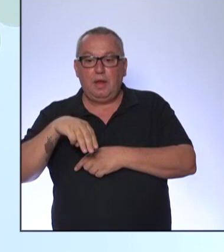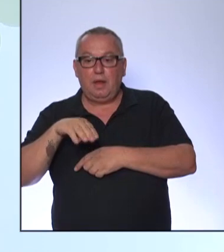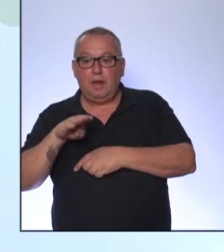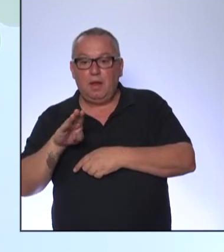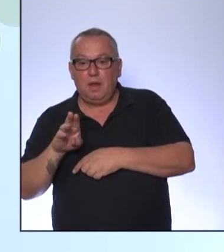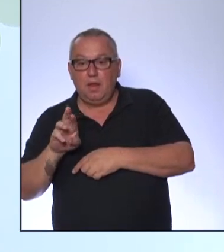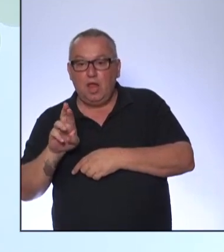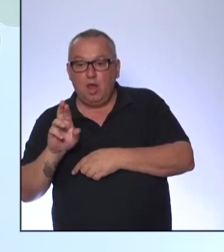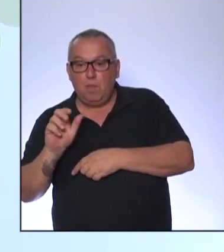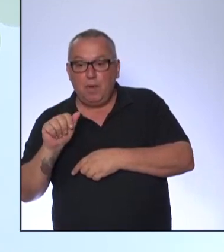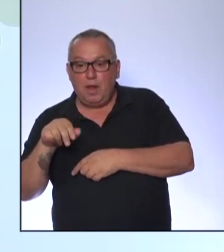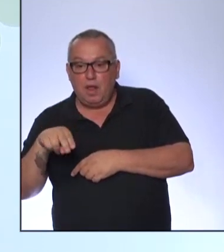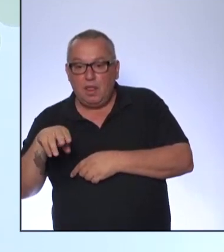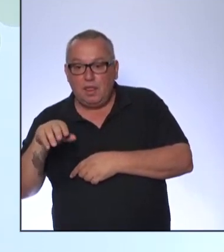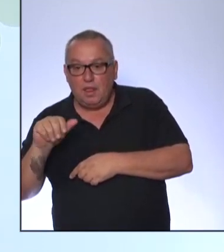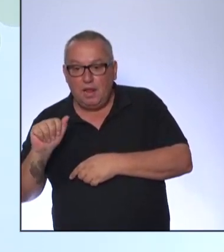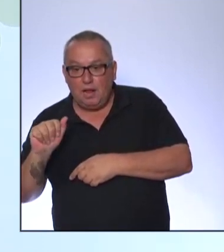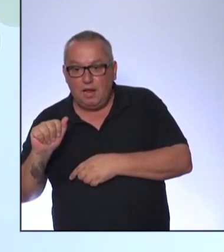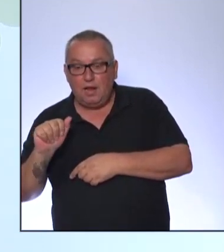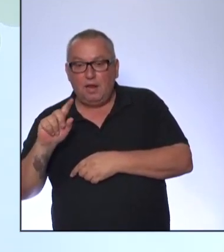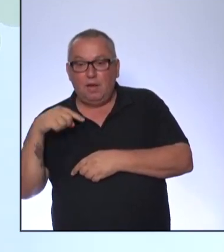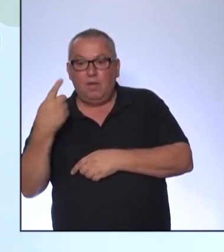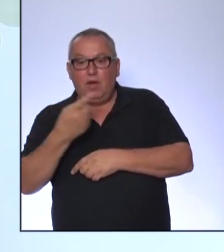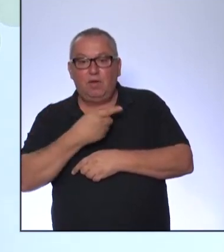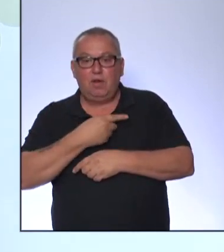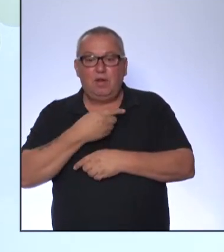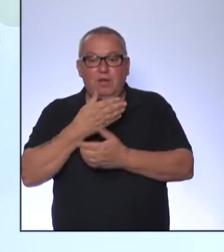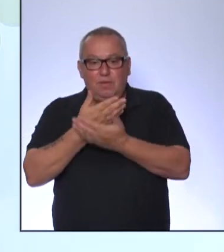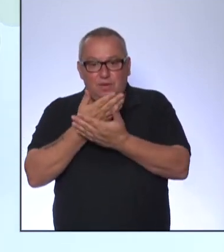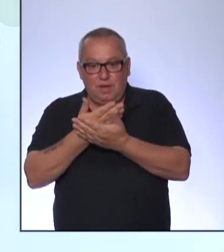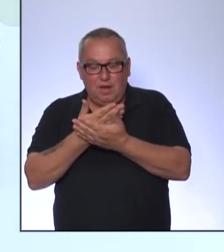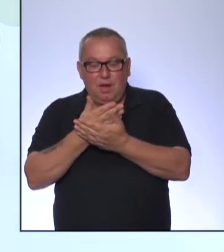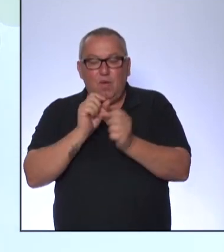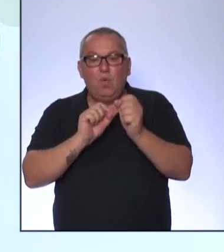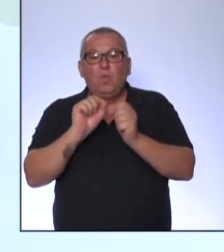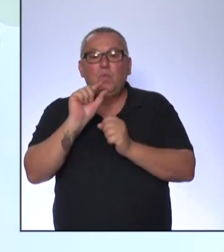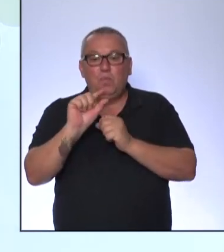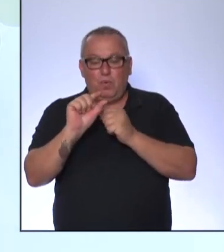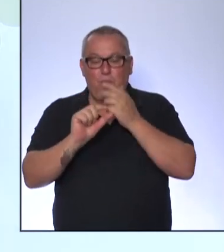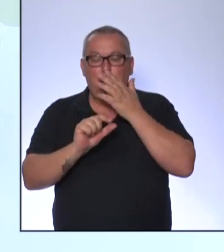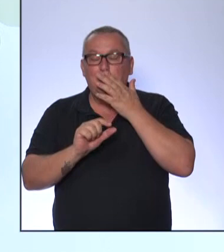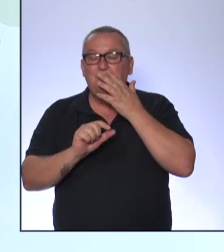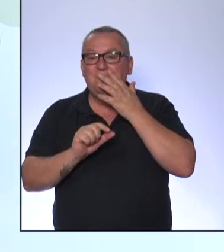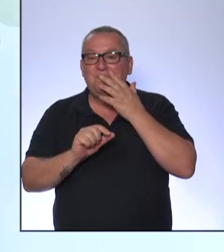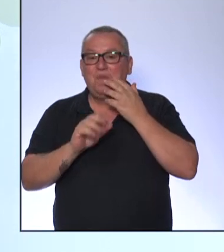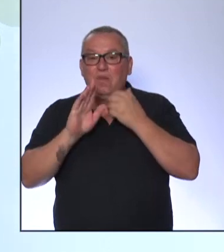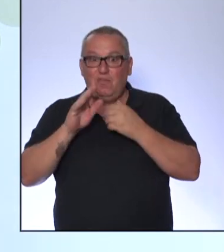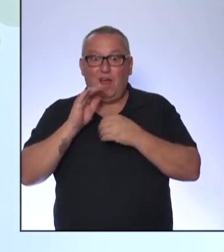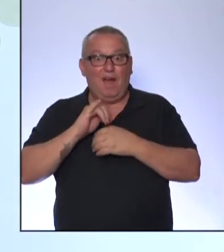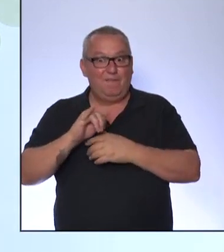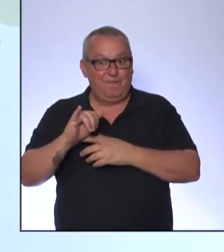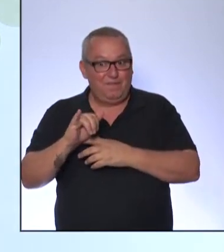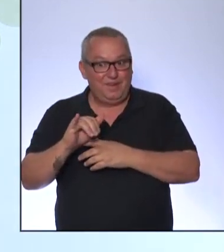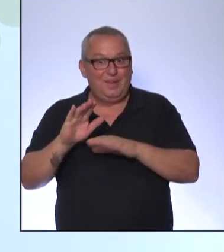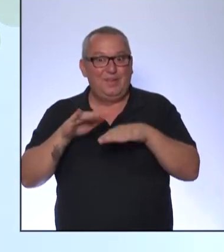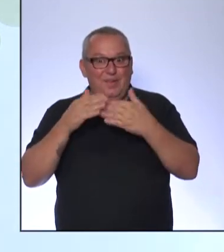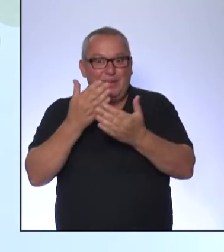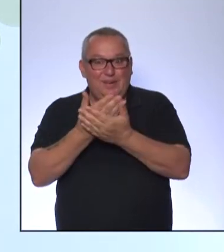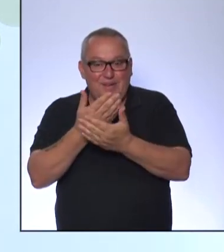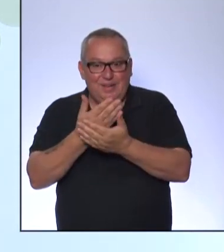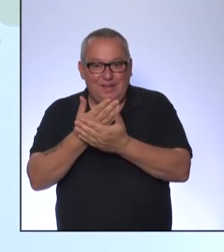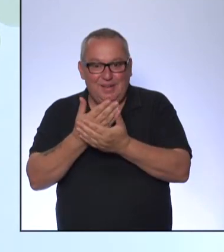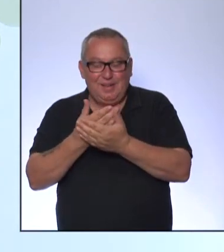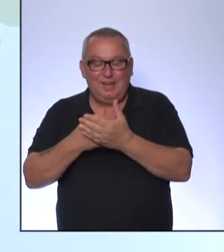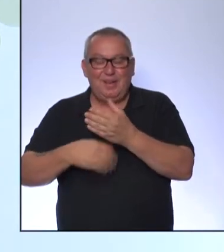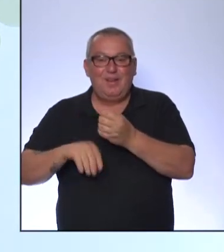forma. E a gente vai começar a estudar, então, um pouquinho de membrana plasmática. Já aviso, quando a gente estuda a membrana